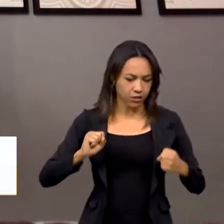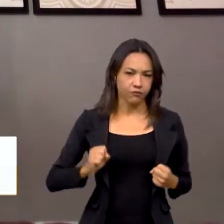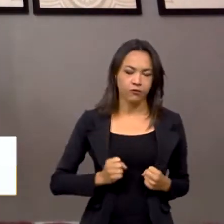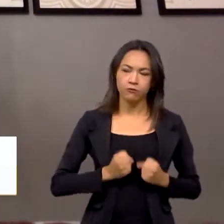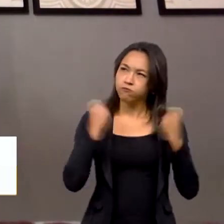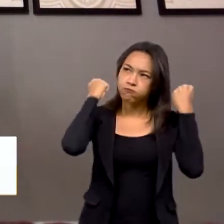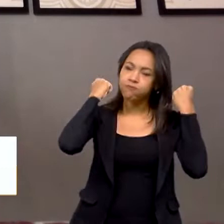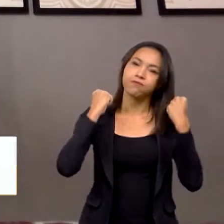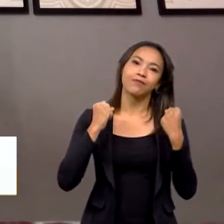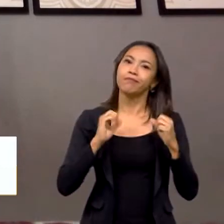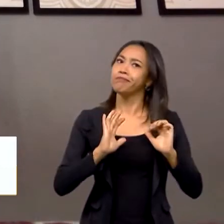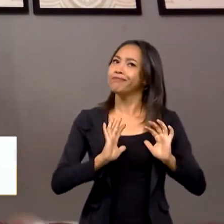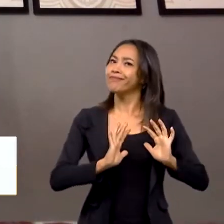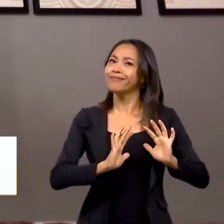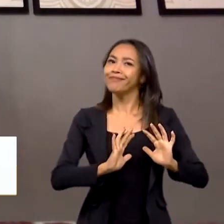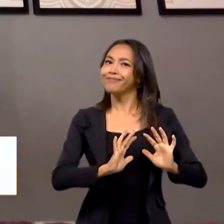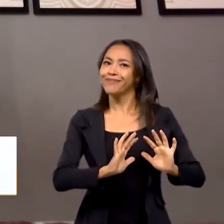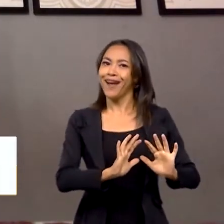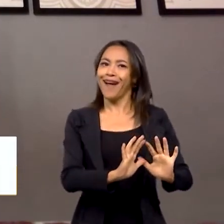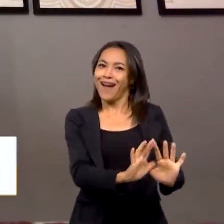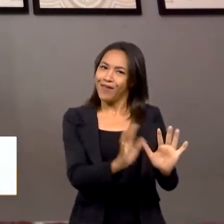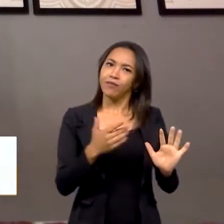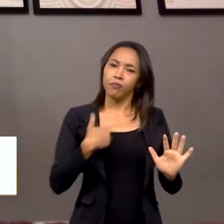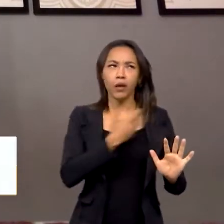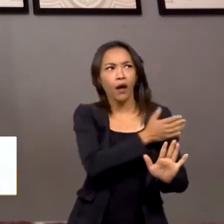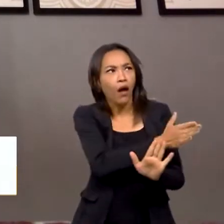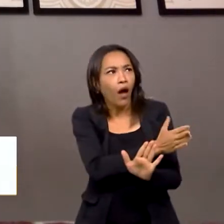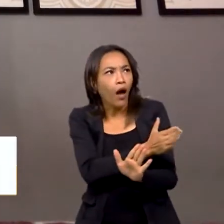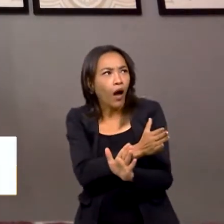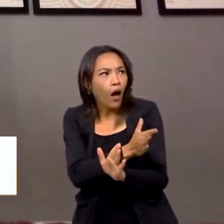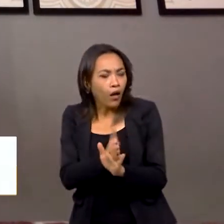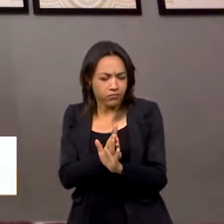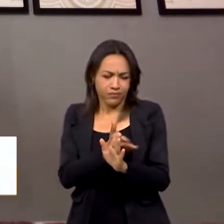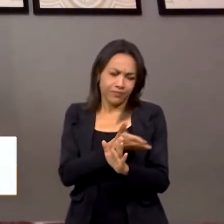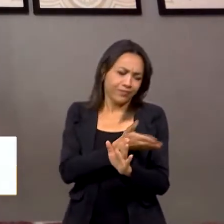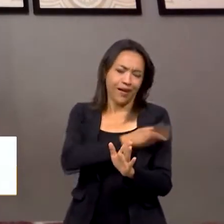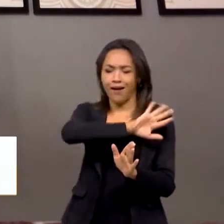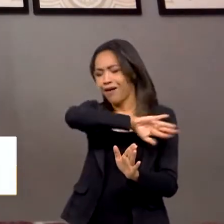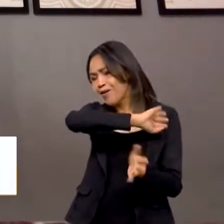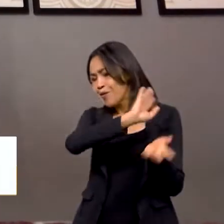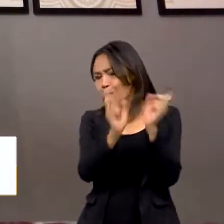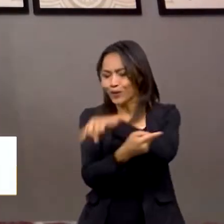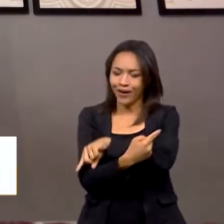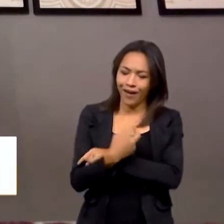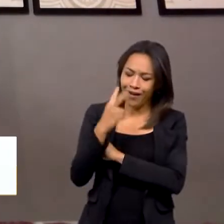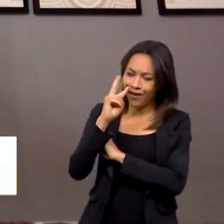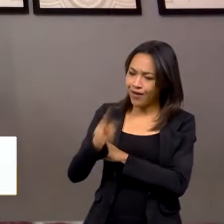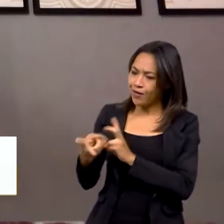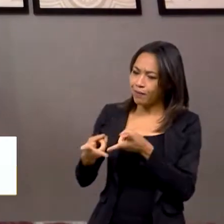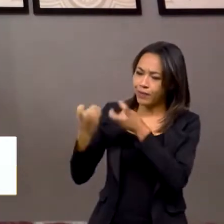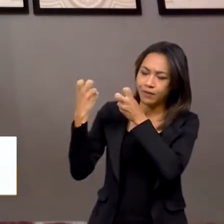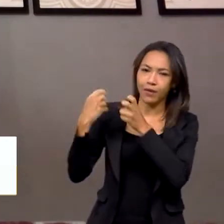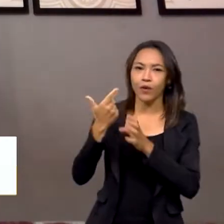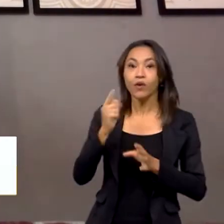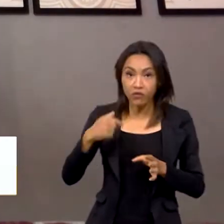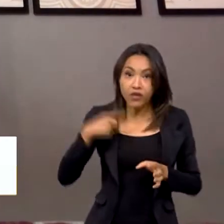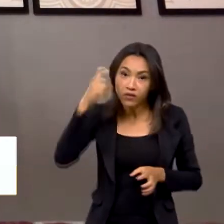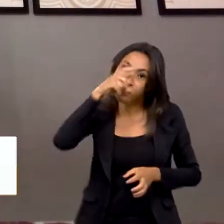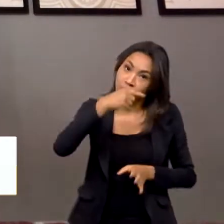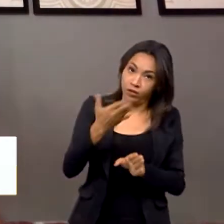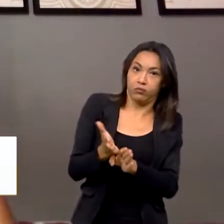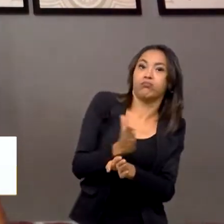ranço, né? De ter passado por tudo aquilo, eu olhei para o outro lado. Eu passei por tudo isso, foi muito